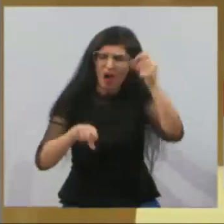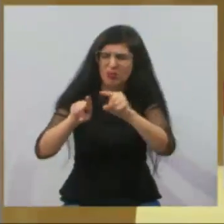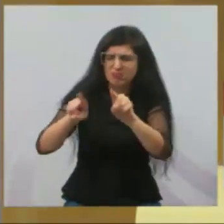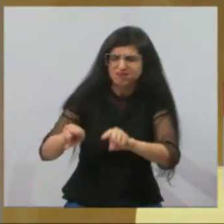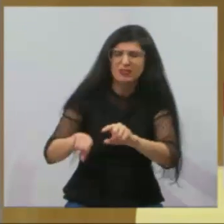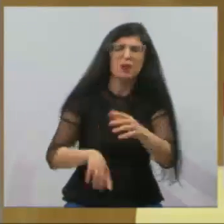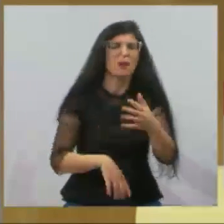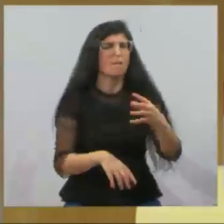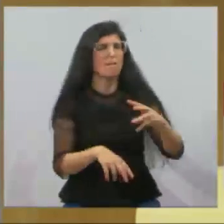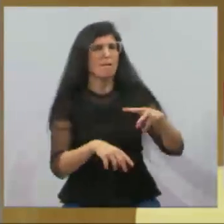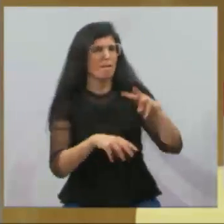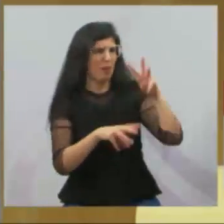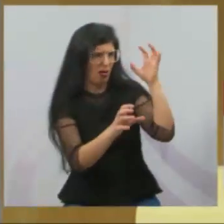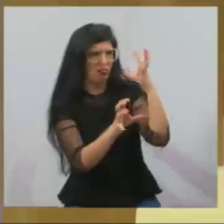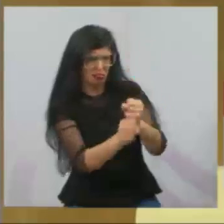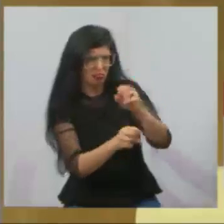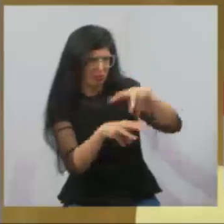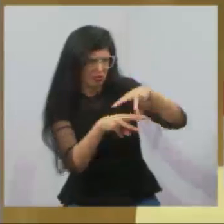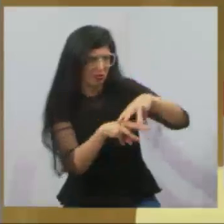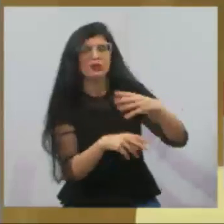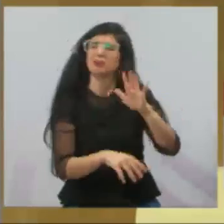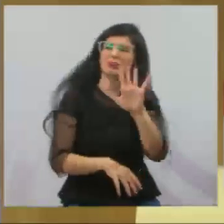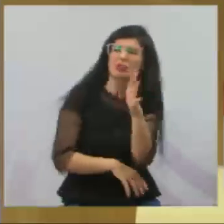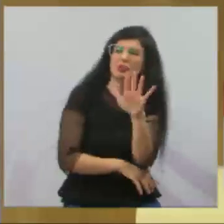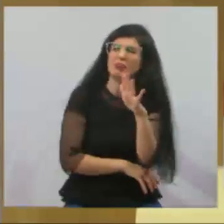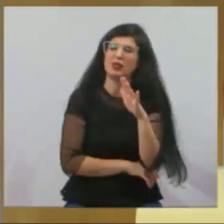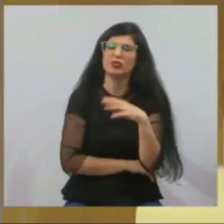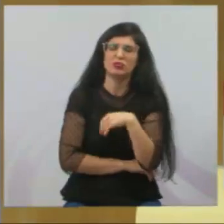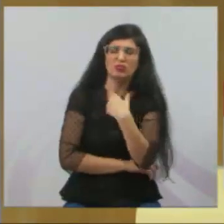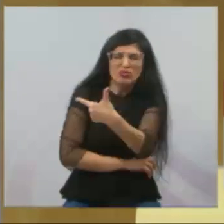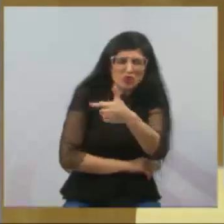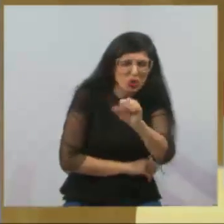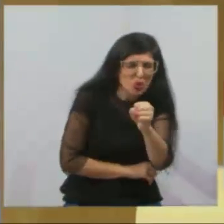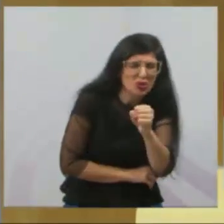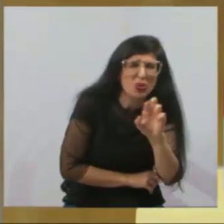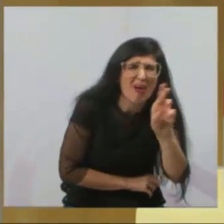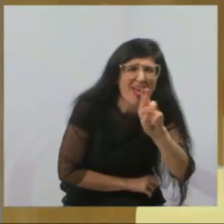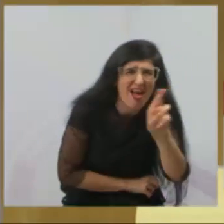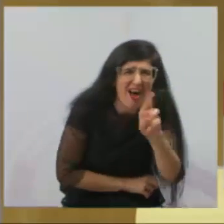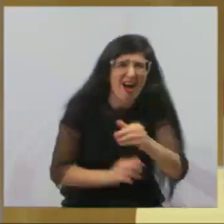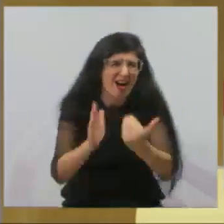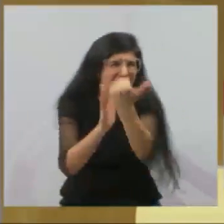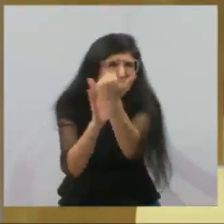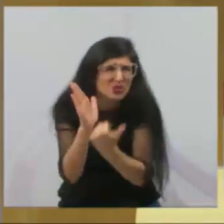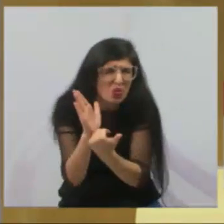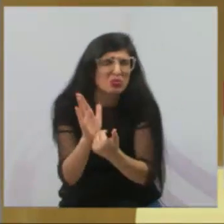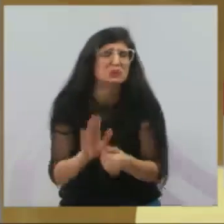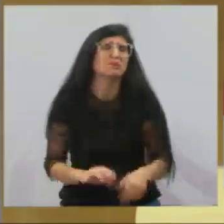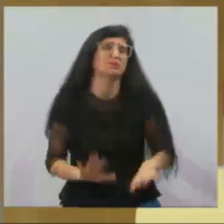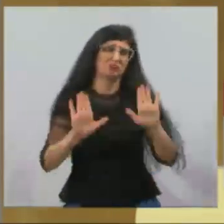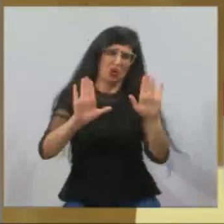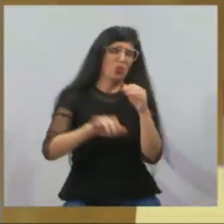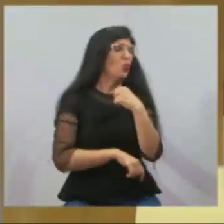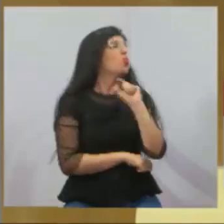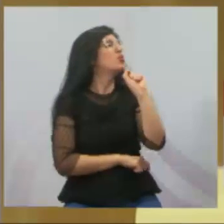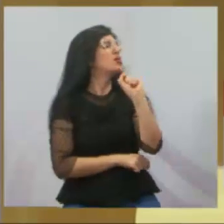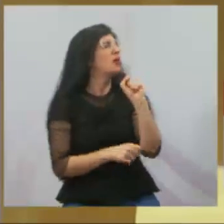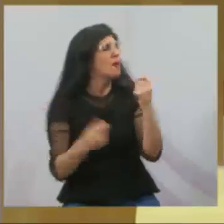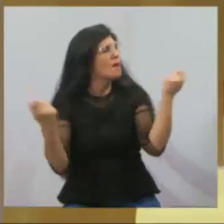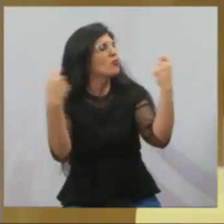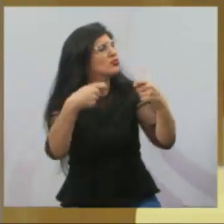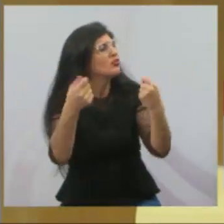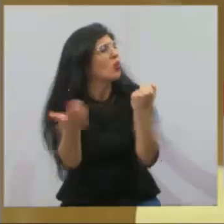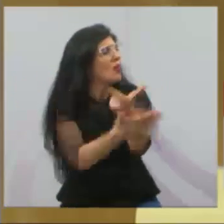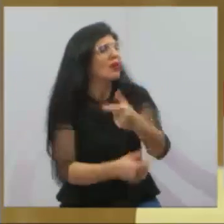aí, é em torno de R$ 2.800 em média. R$ 28, presidente Abner, dá para comprar no mínimo 10 quilos